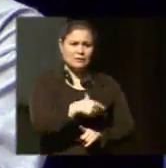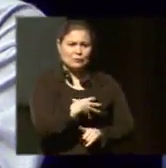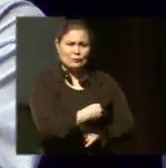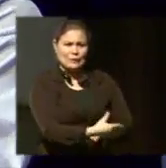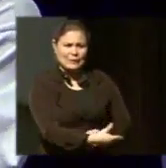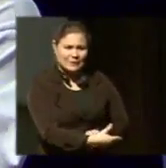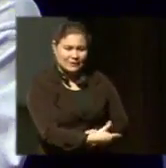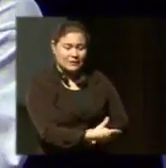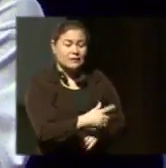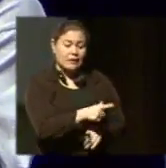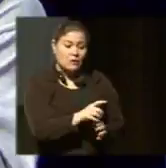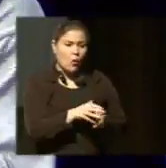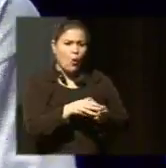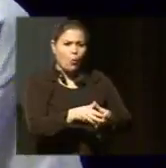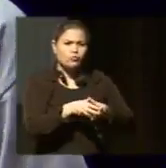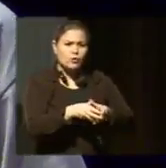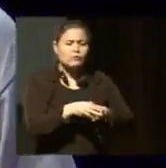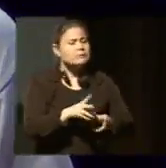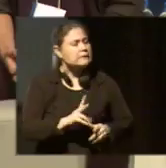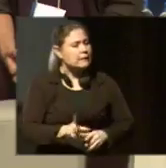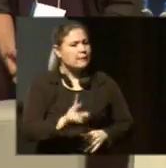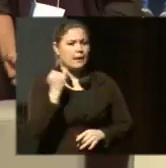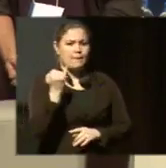esse convívio sempre é importante.